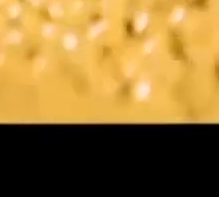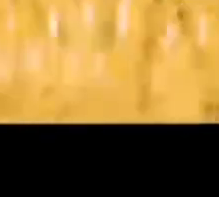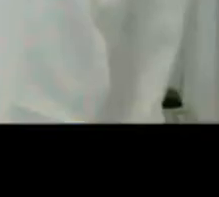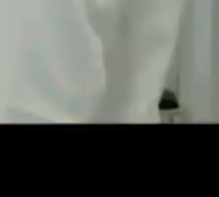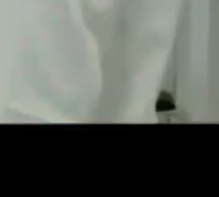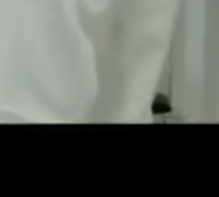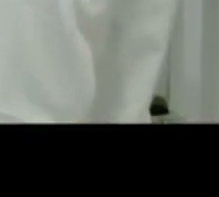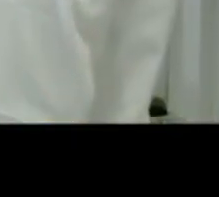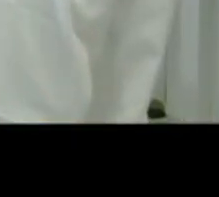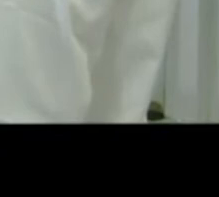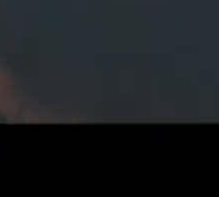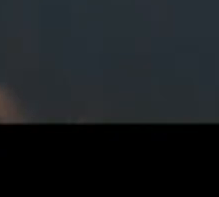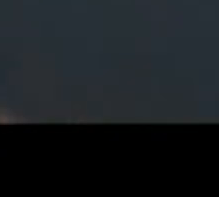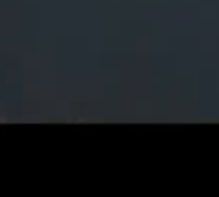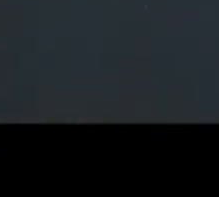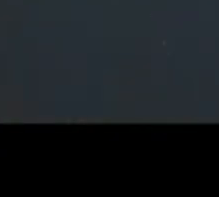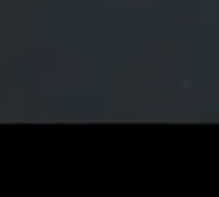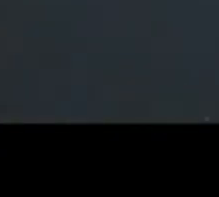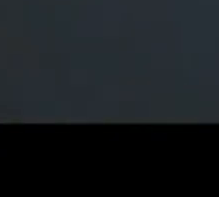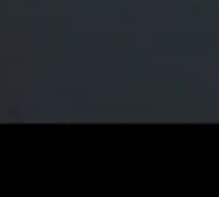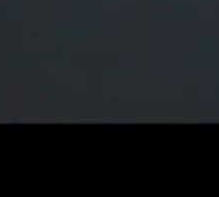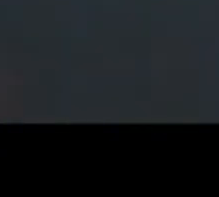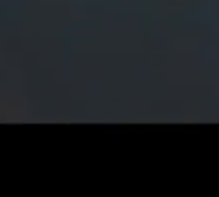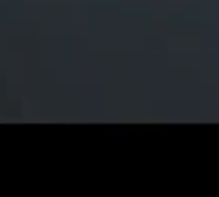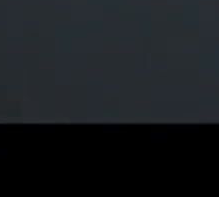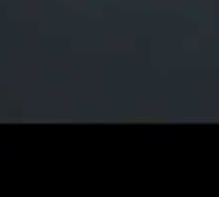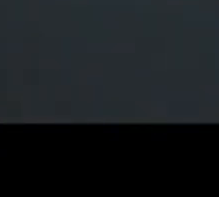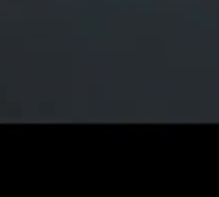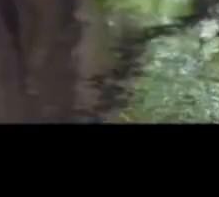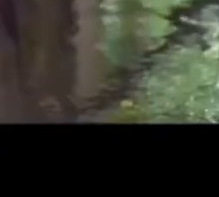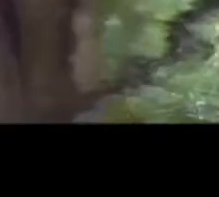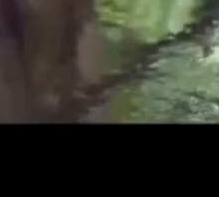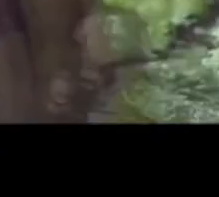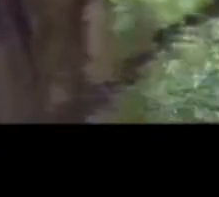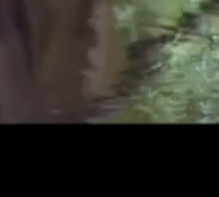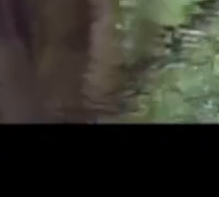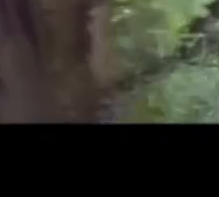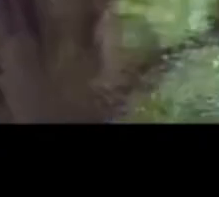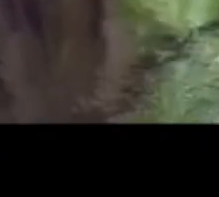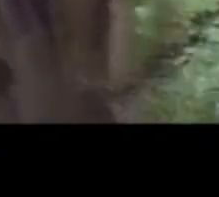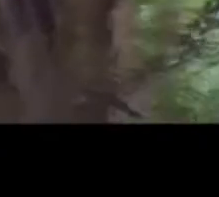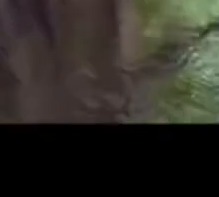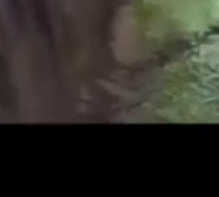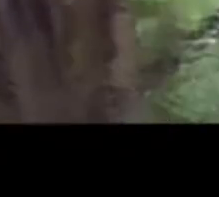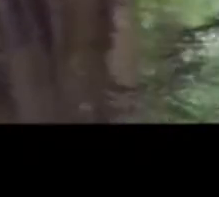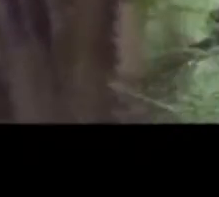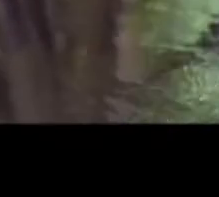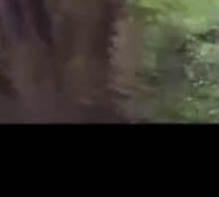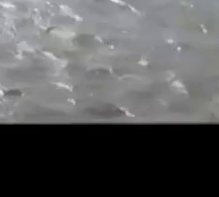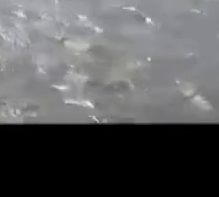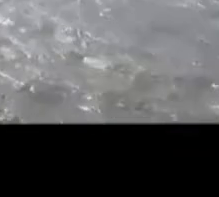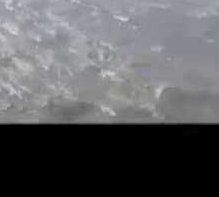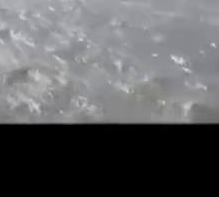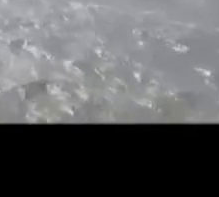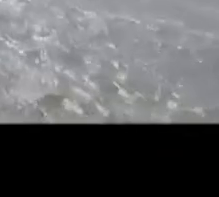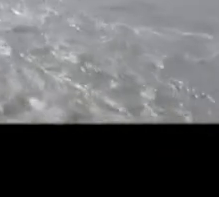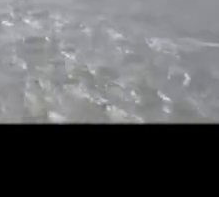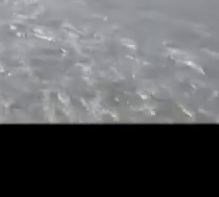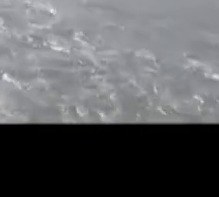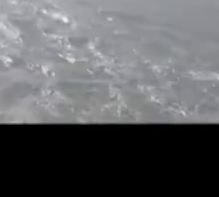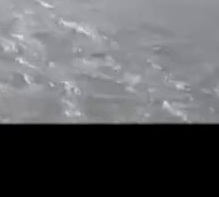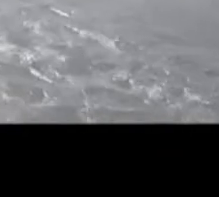nas brunhadas dos teus rios que jovam a flores. A